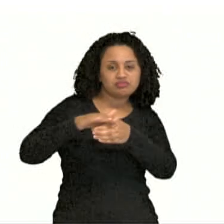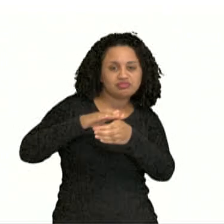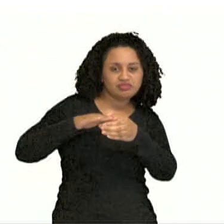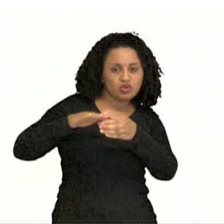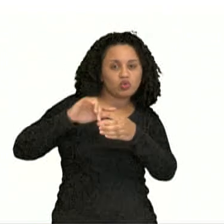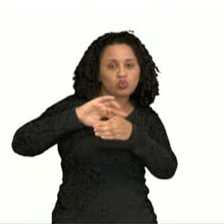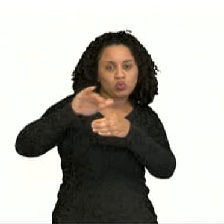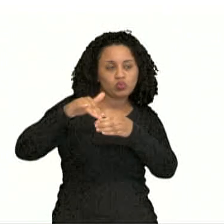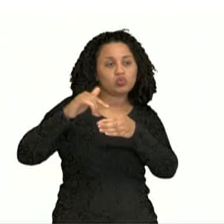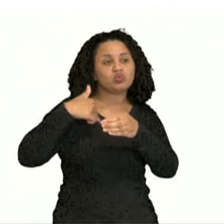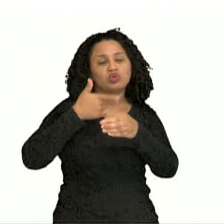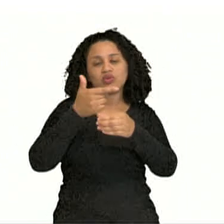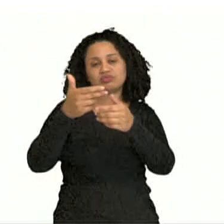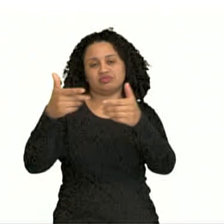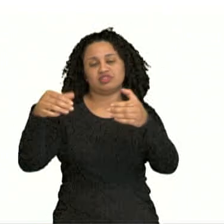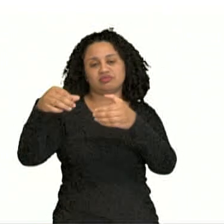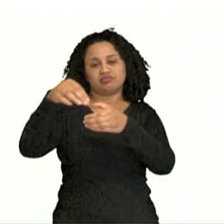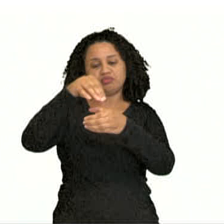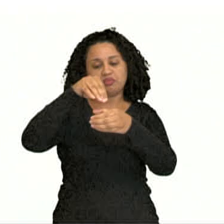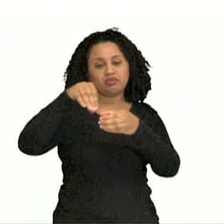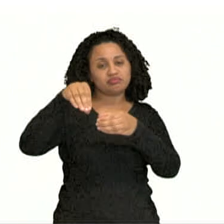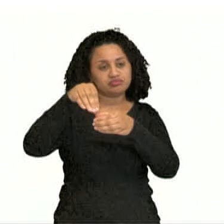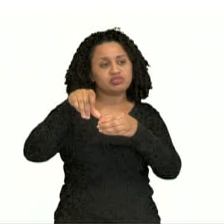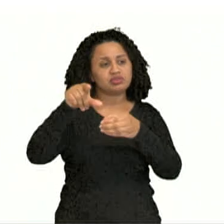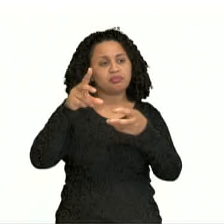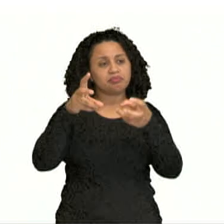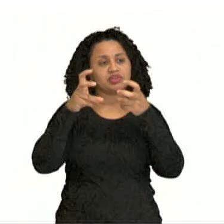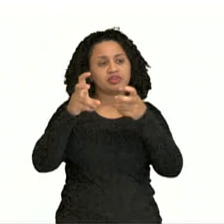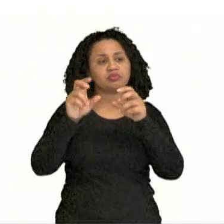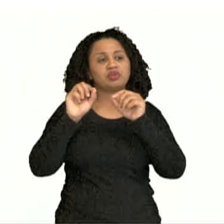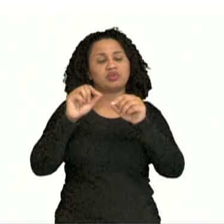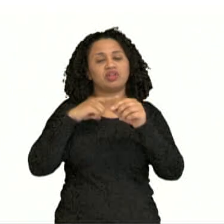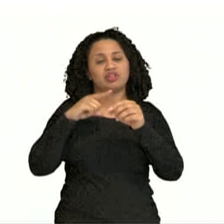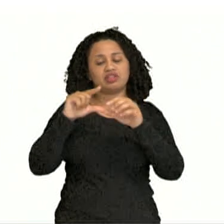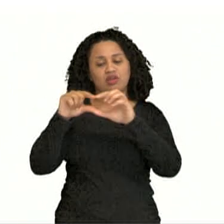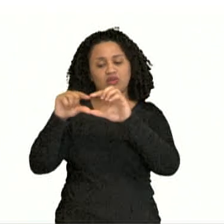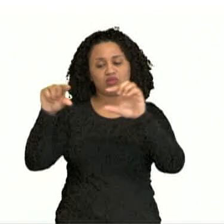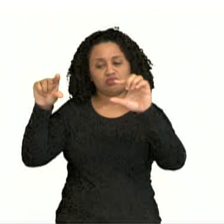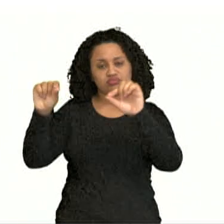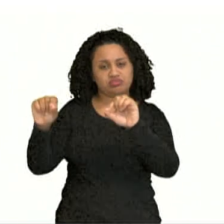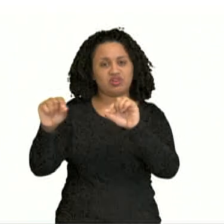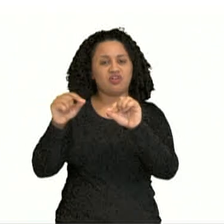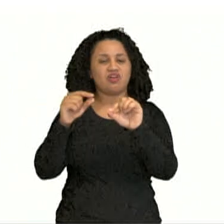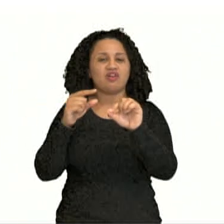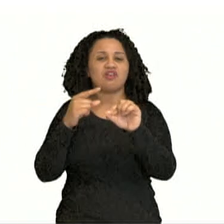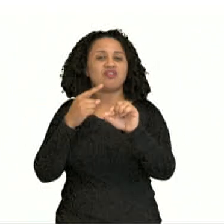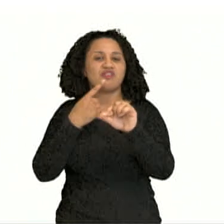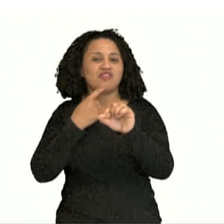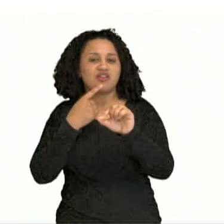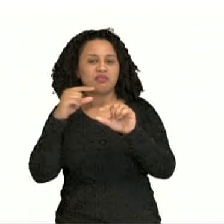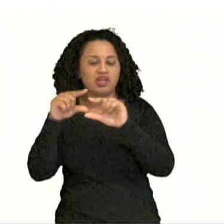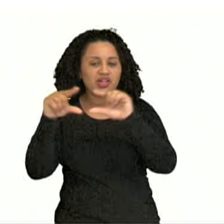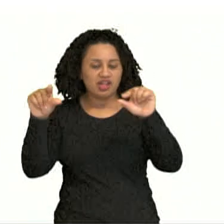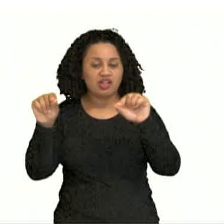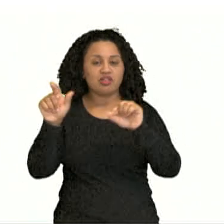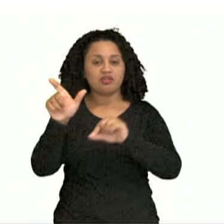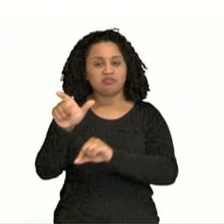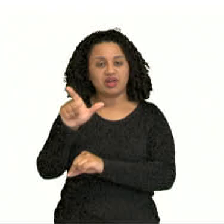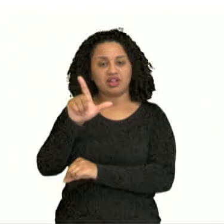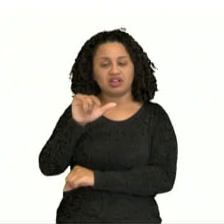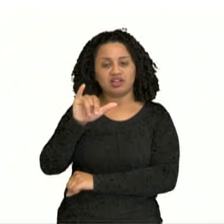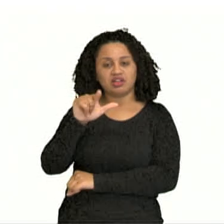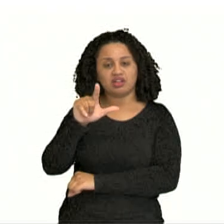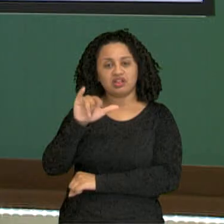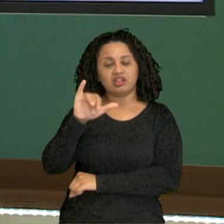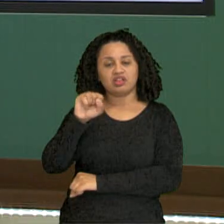preenche, entre outras organelas. Vocês repararam que tem um retângulo vermelho na palavra lisossomos?